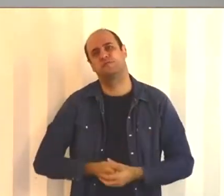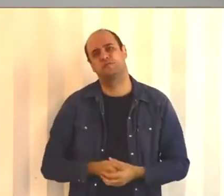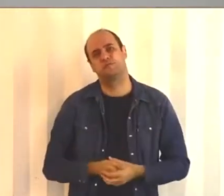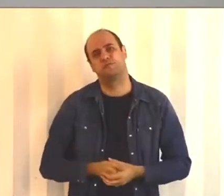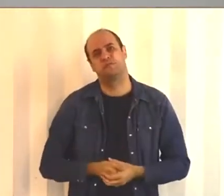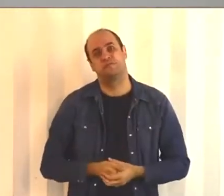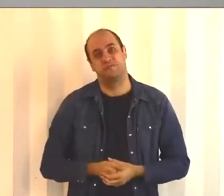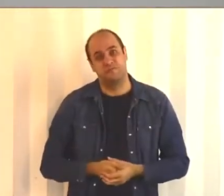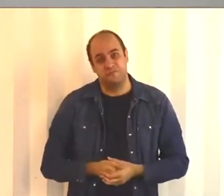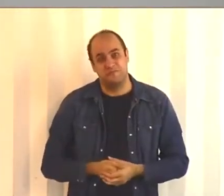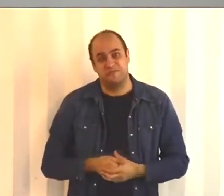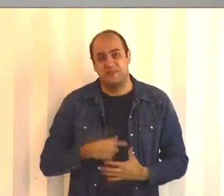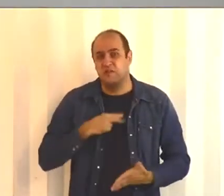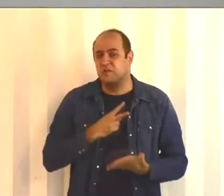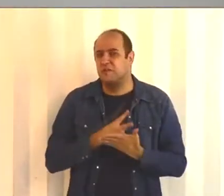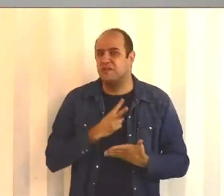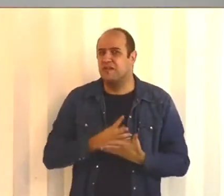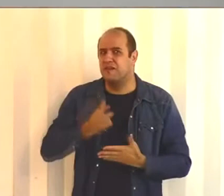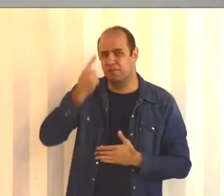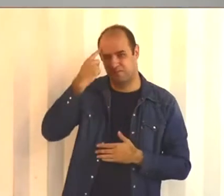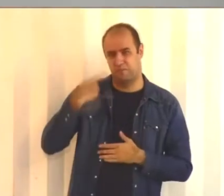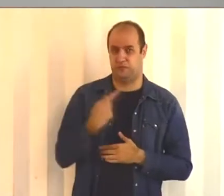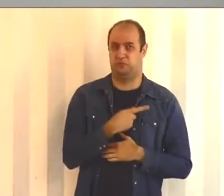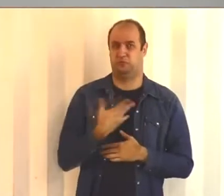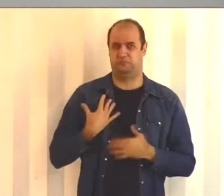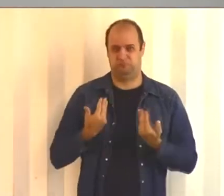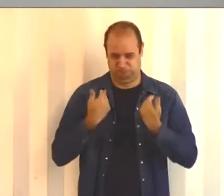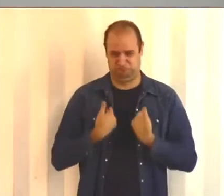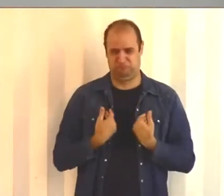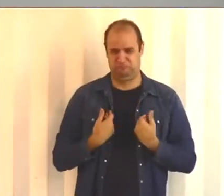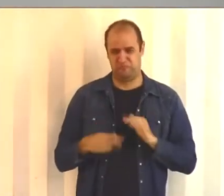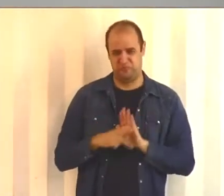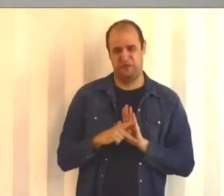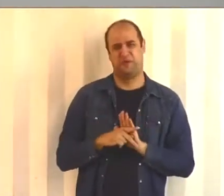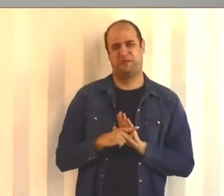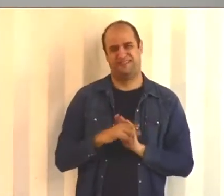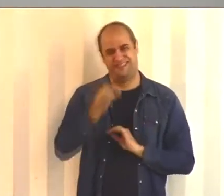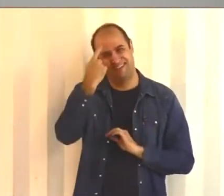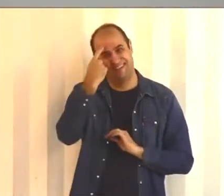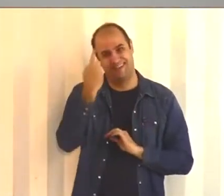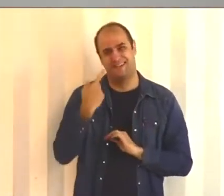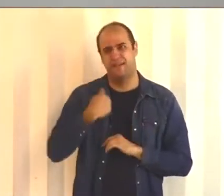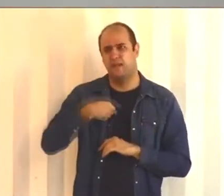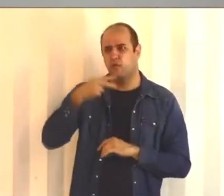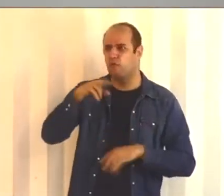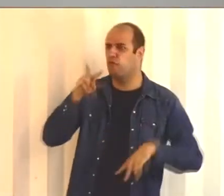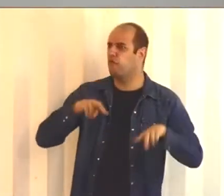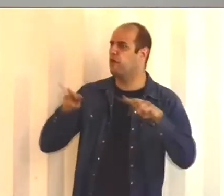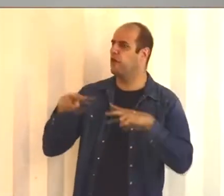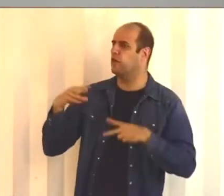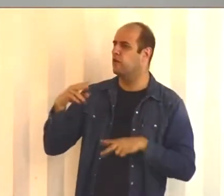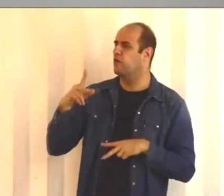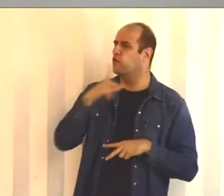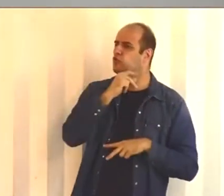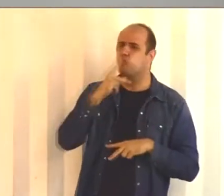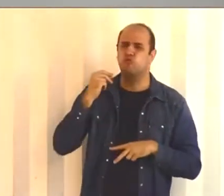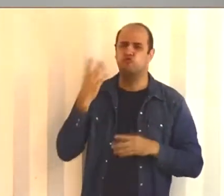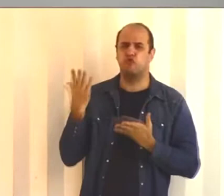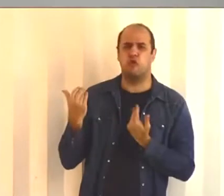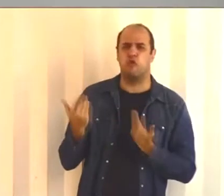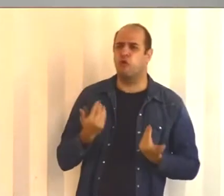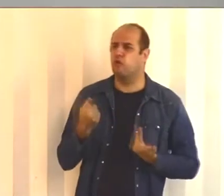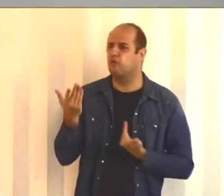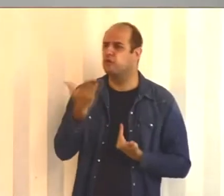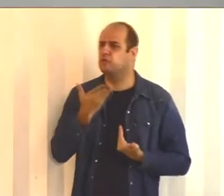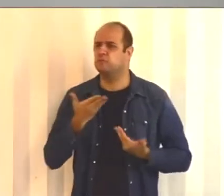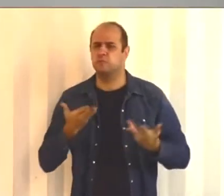Eu estou sempre tentando defender a causa pastoral. Então, na minha ideia, na minha cabeça, eu olho para os adolescentes e jovens da nossa